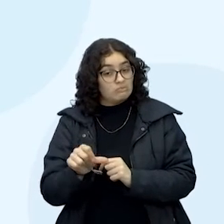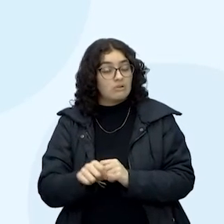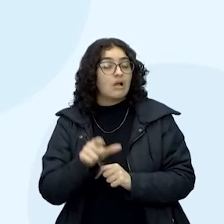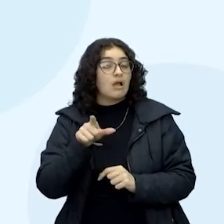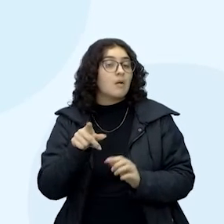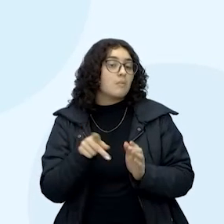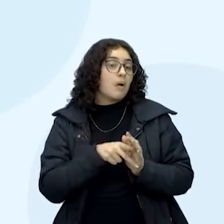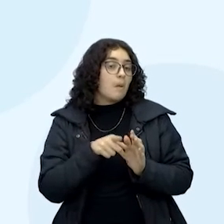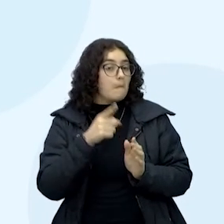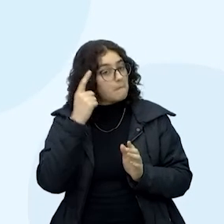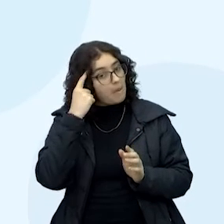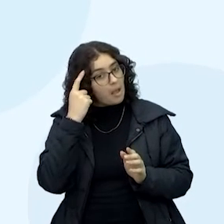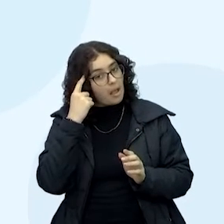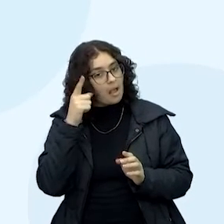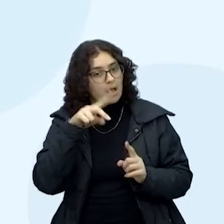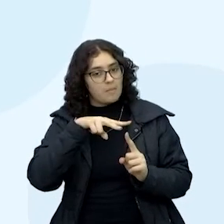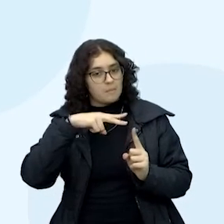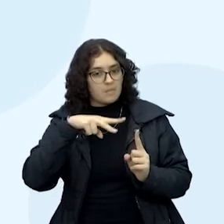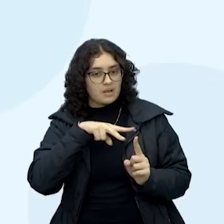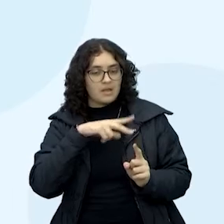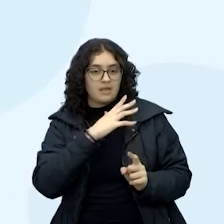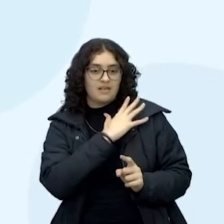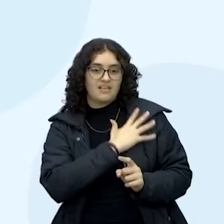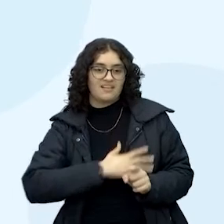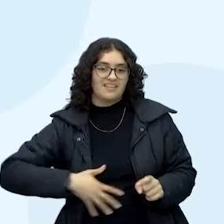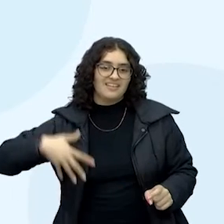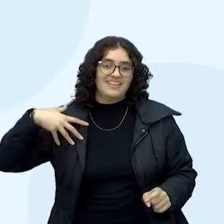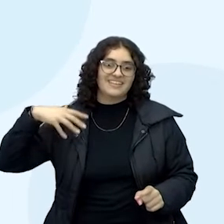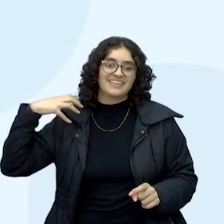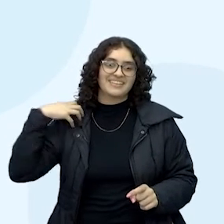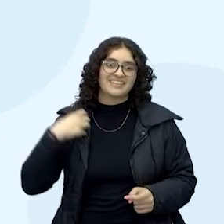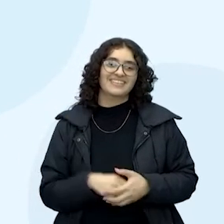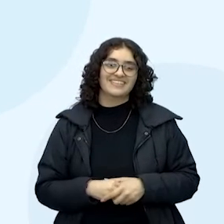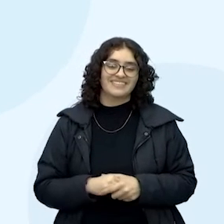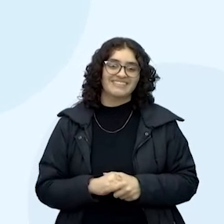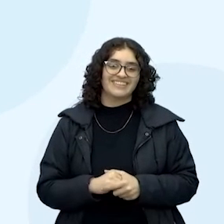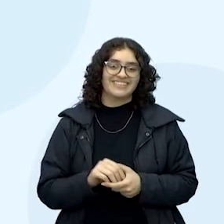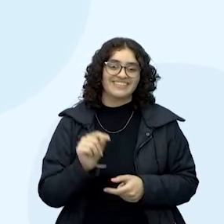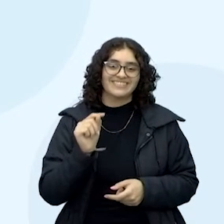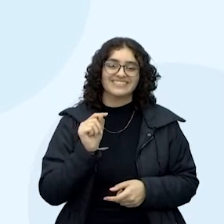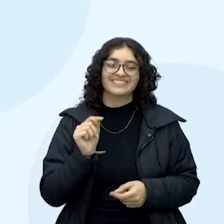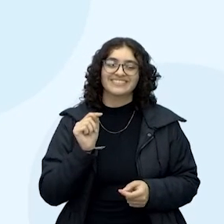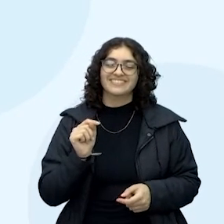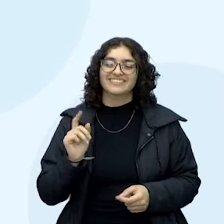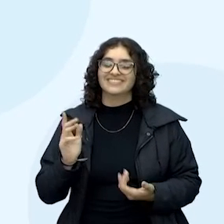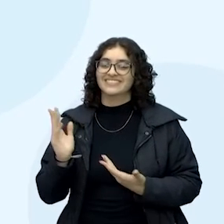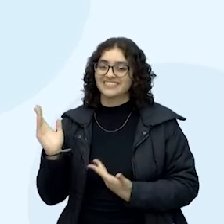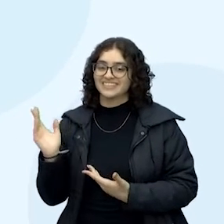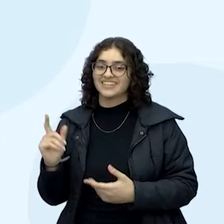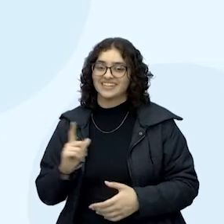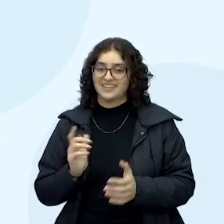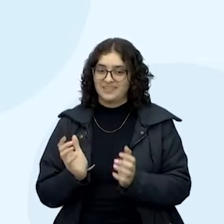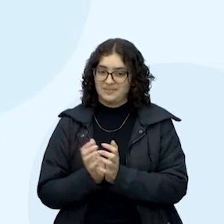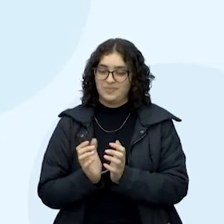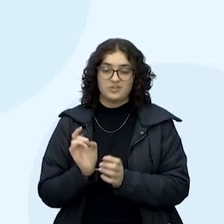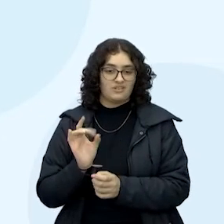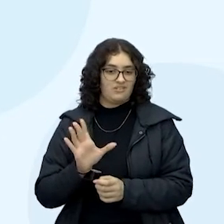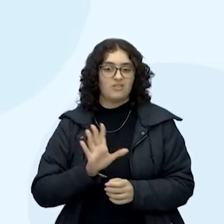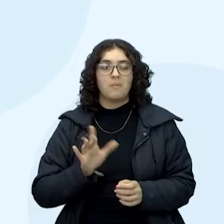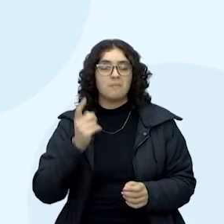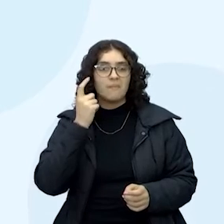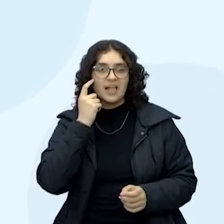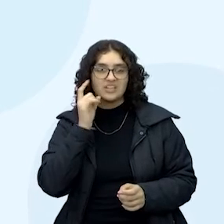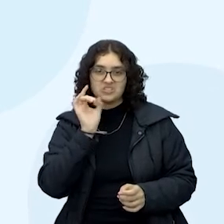acordo com Aristóteles. Então, é um grupo que só pensa no bem deste grupo e não da